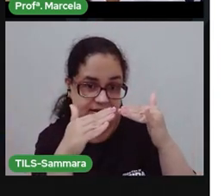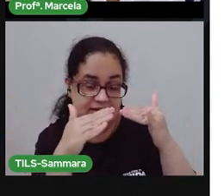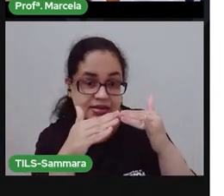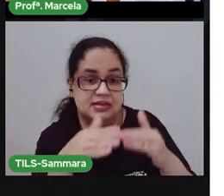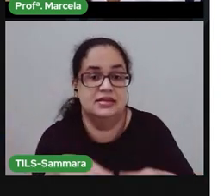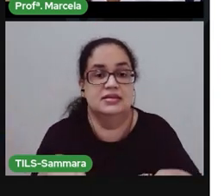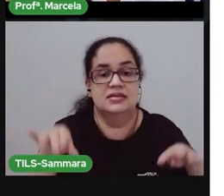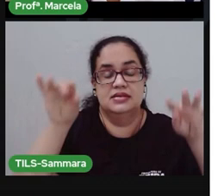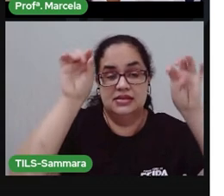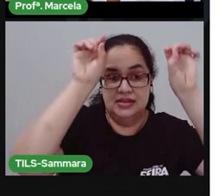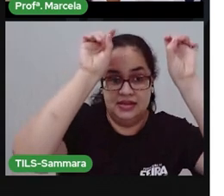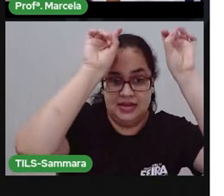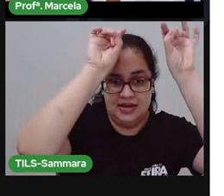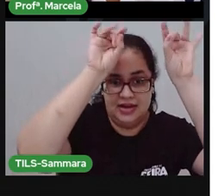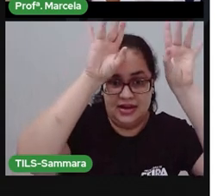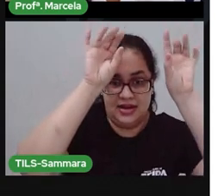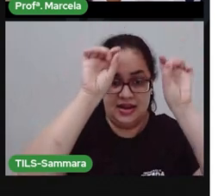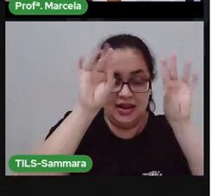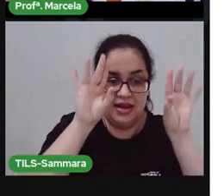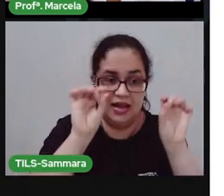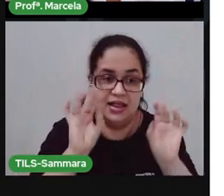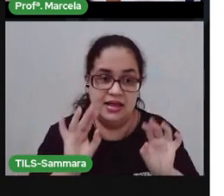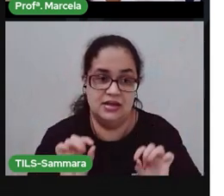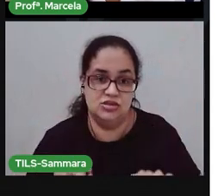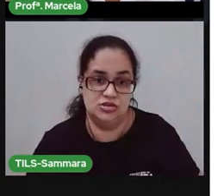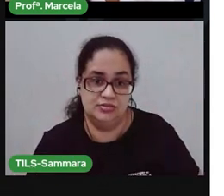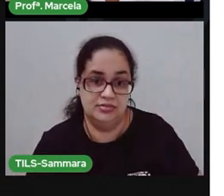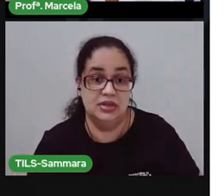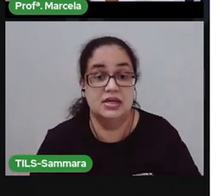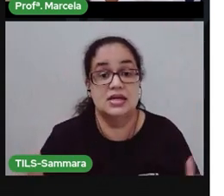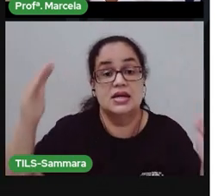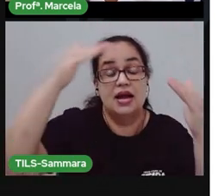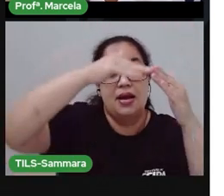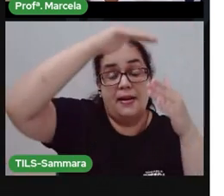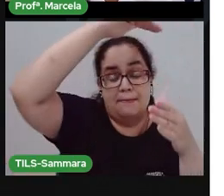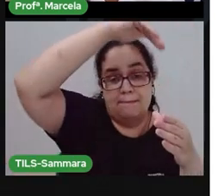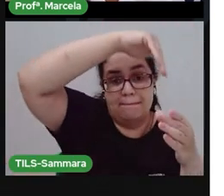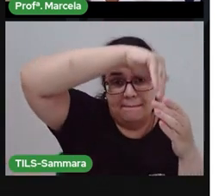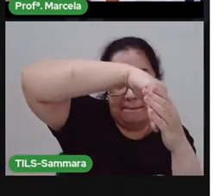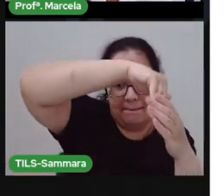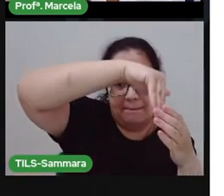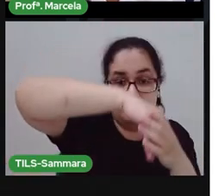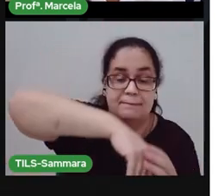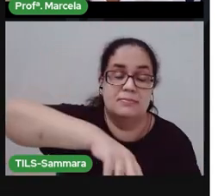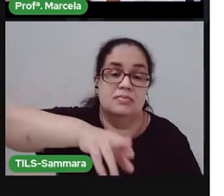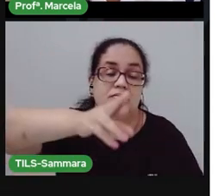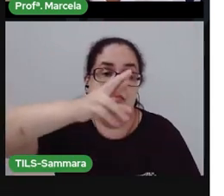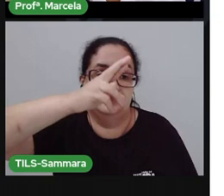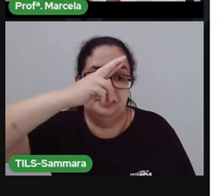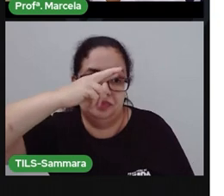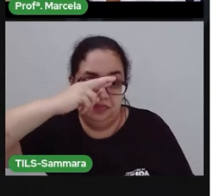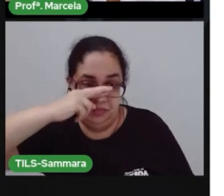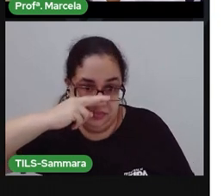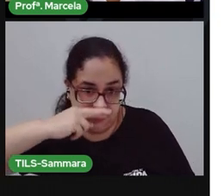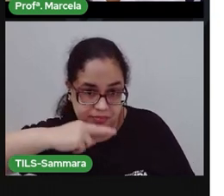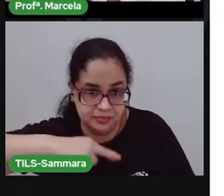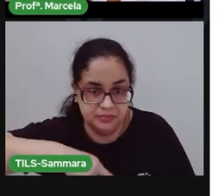Essa casa é elegante. Quem